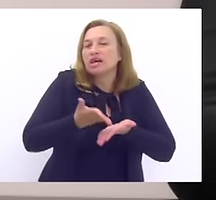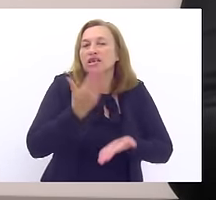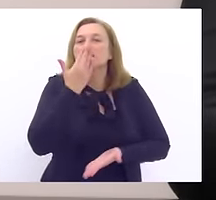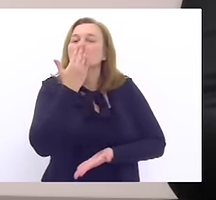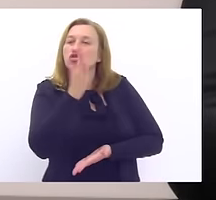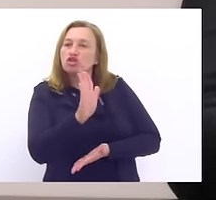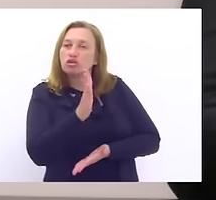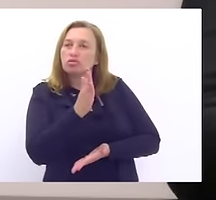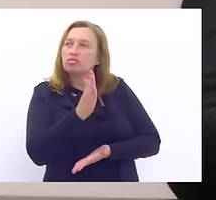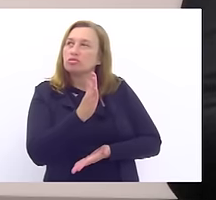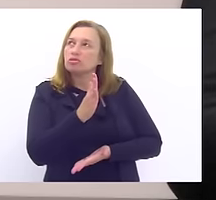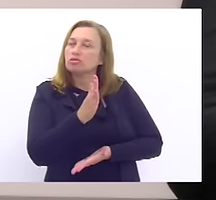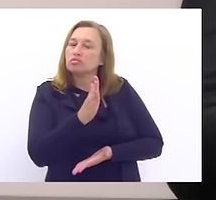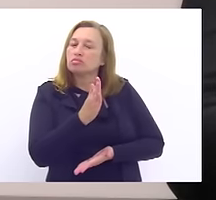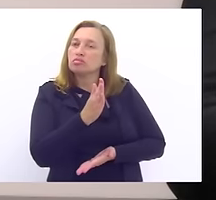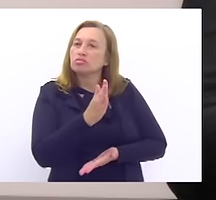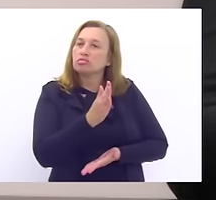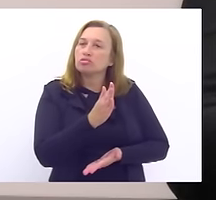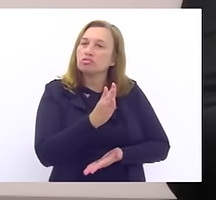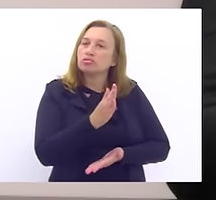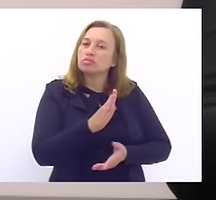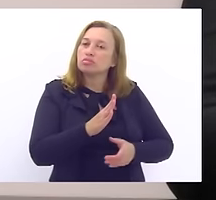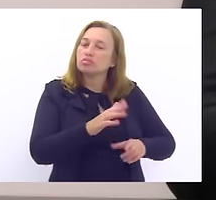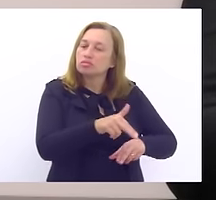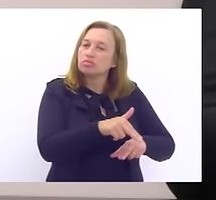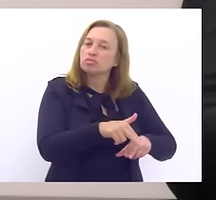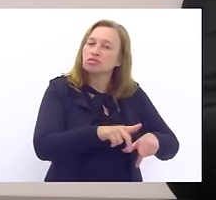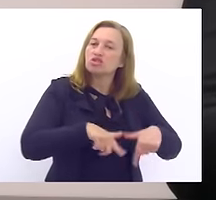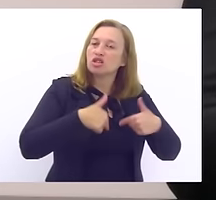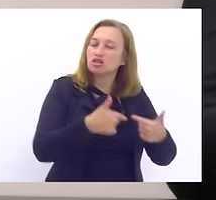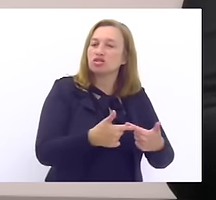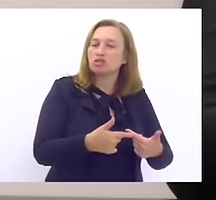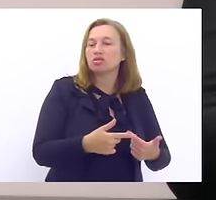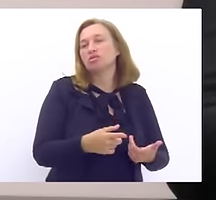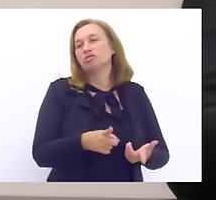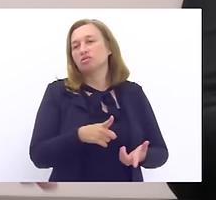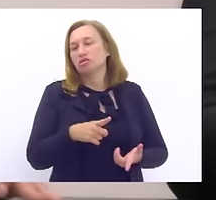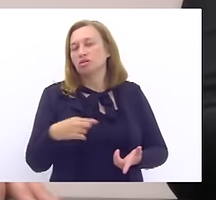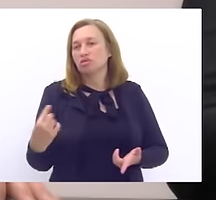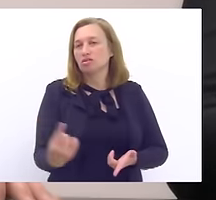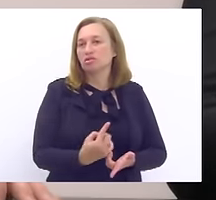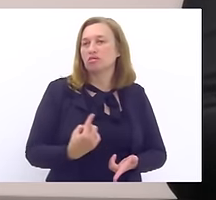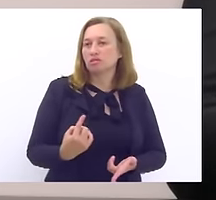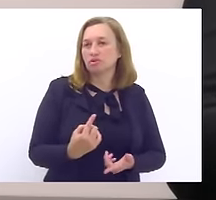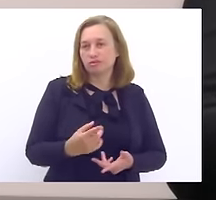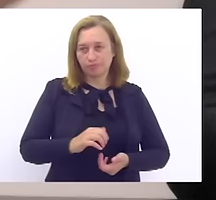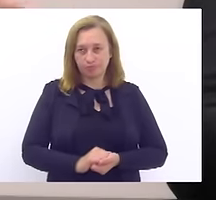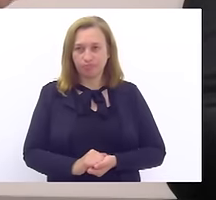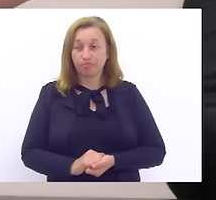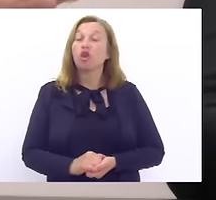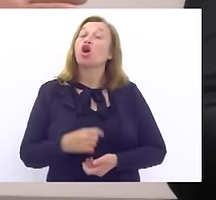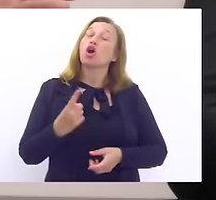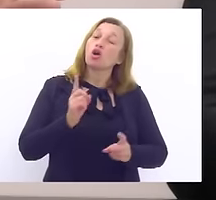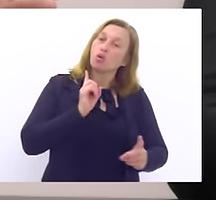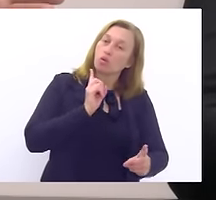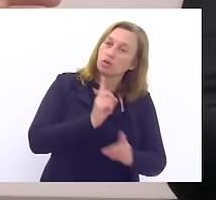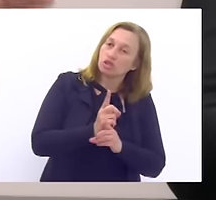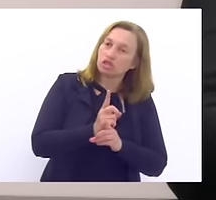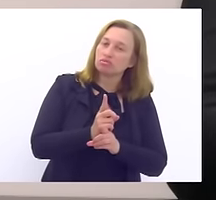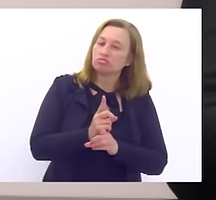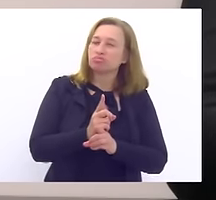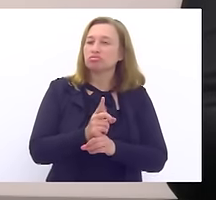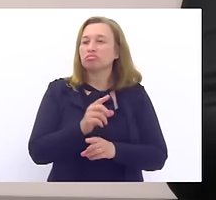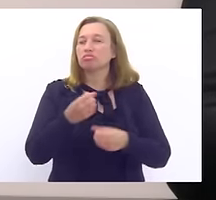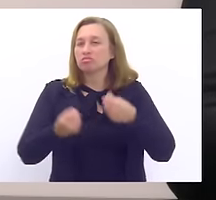reflexo da ignorância com que trata a população e aí quando eu falo que não tem coerência eu digo que não tem coerência porque nós encontramos carro no pátio